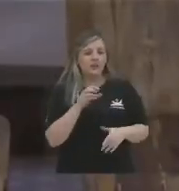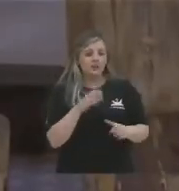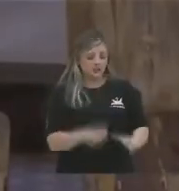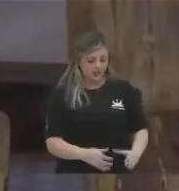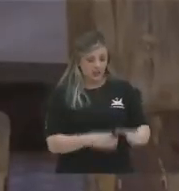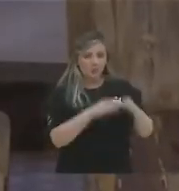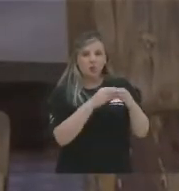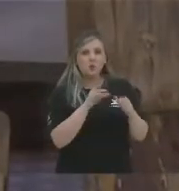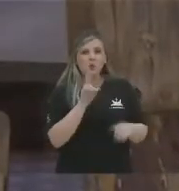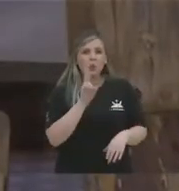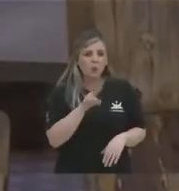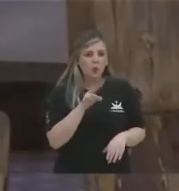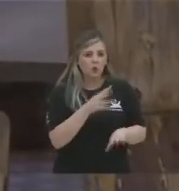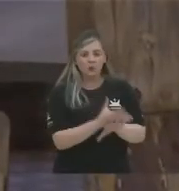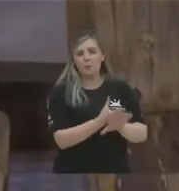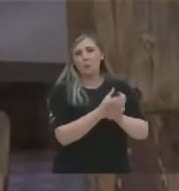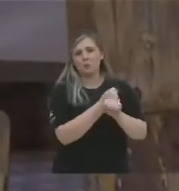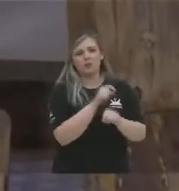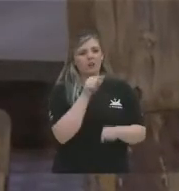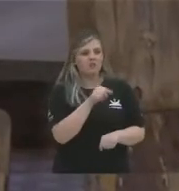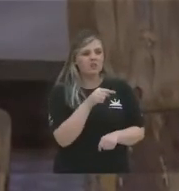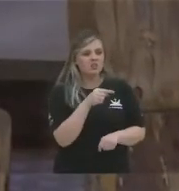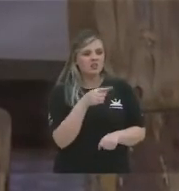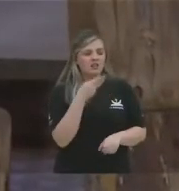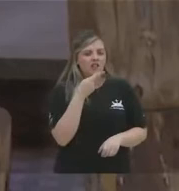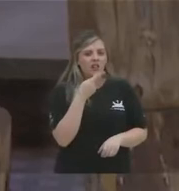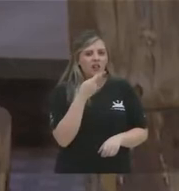água melhor? Jesus diz: tem.